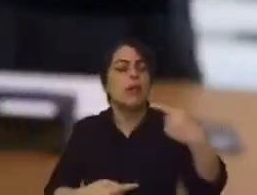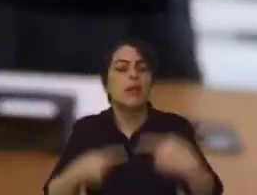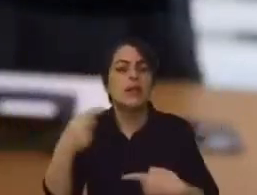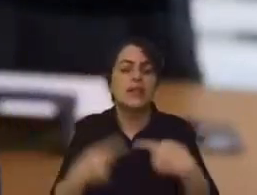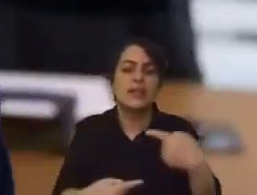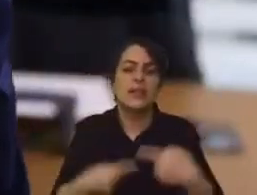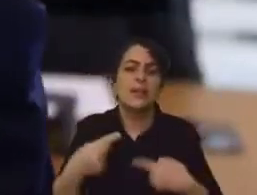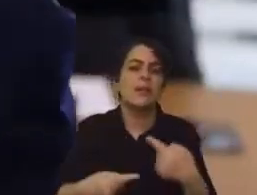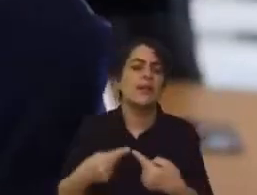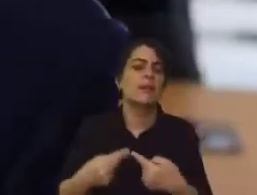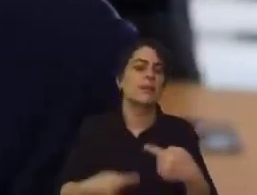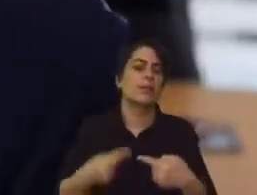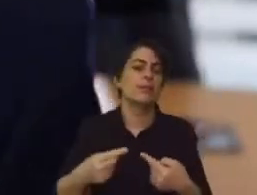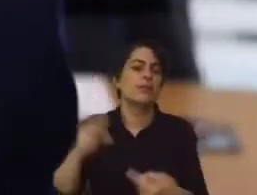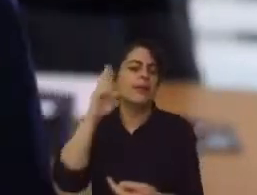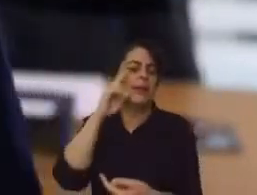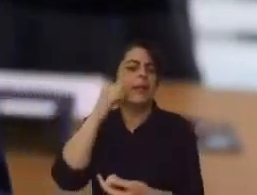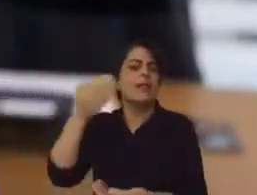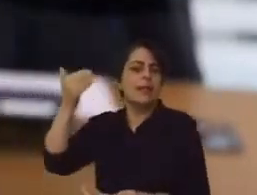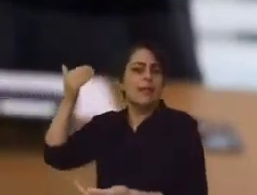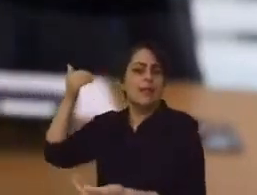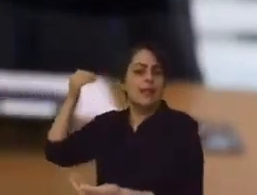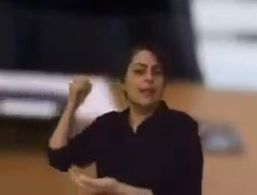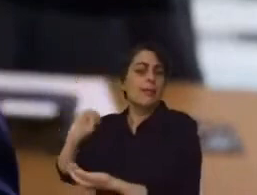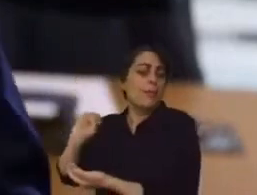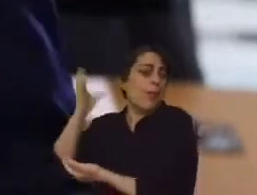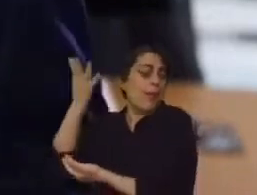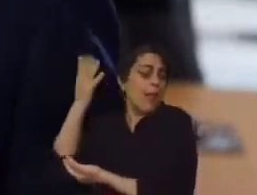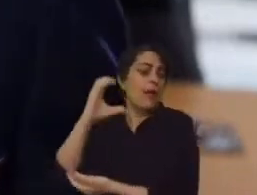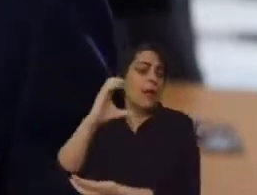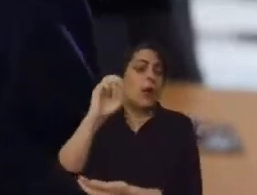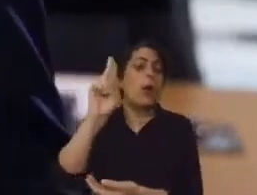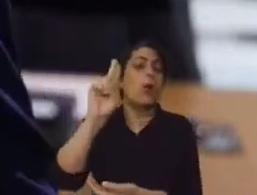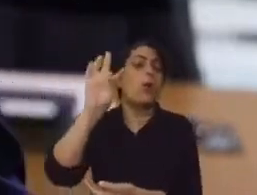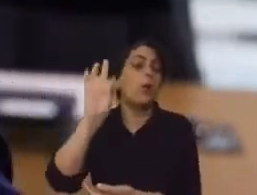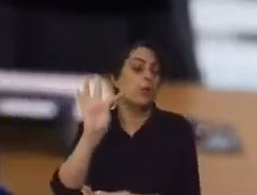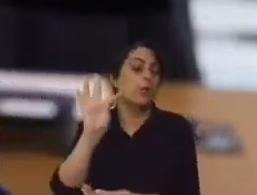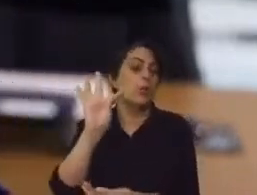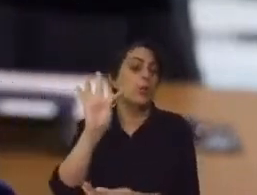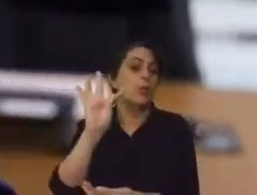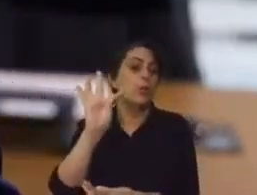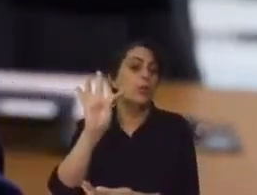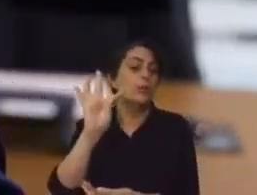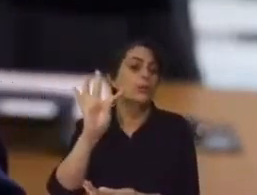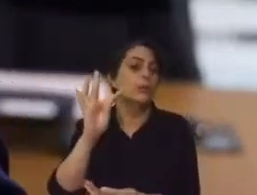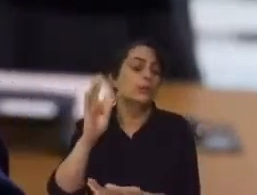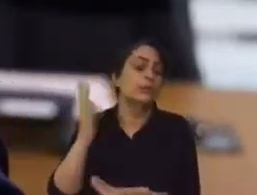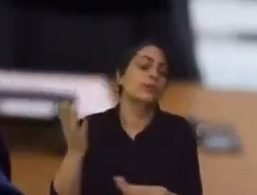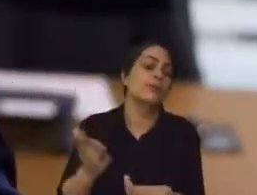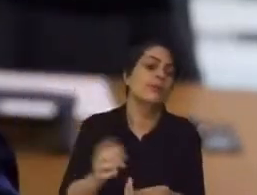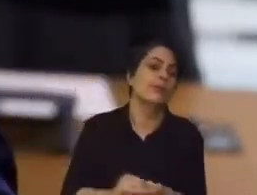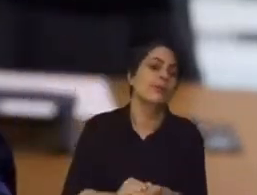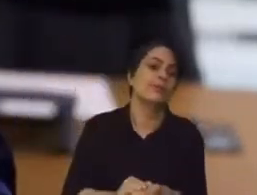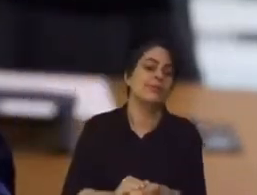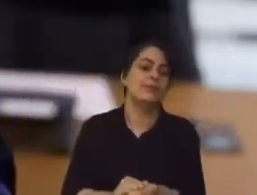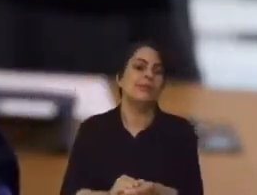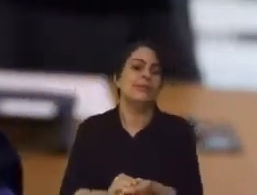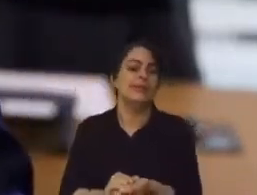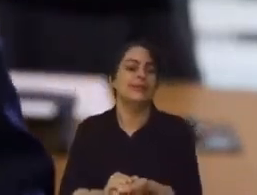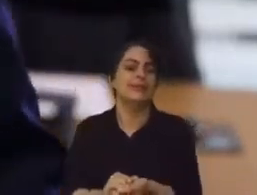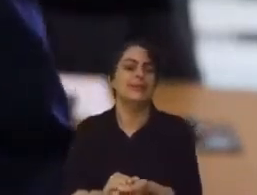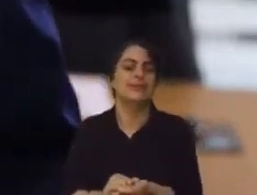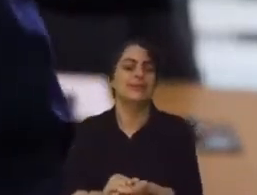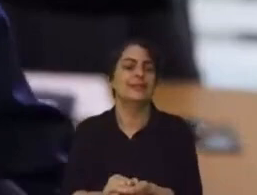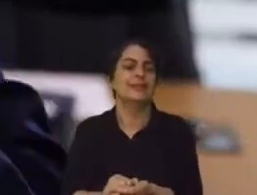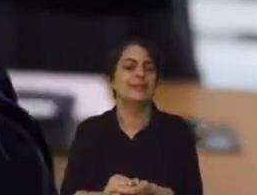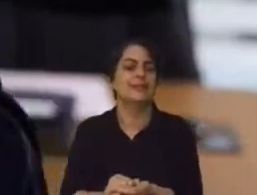quando nós criamos a CUT, ou seja, a gente, por exemplo, era contra o imposto sindical. A gente, na verdade,